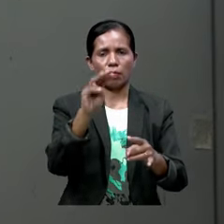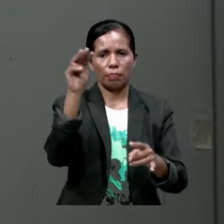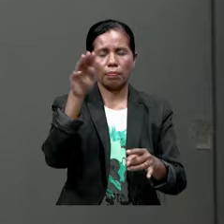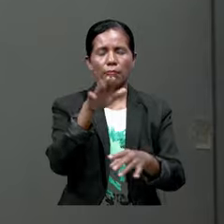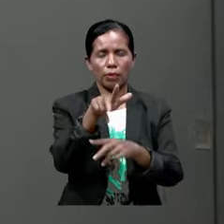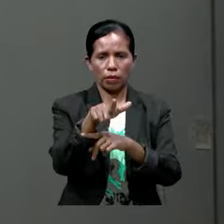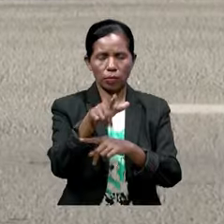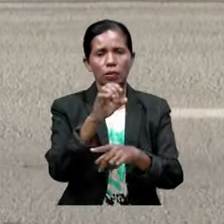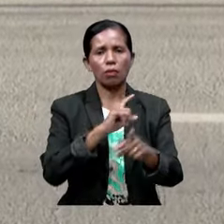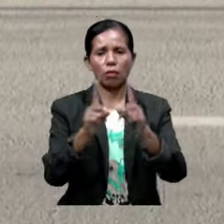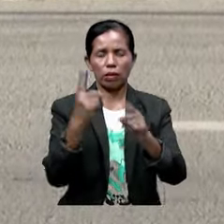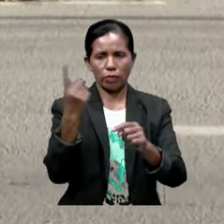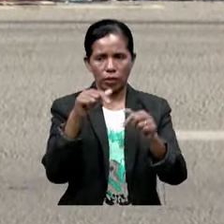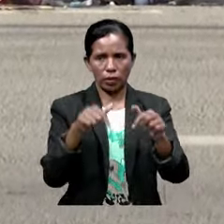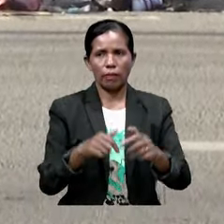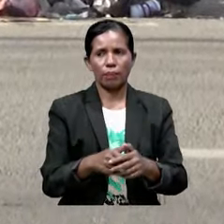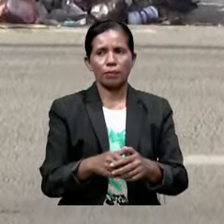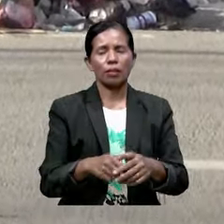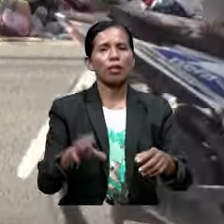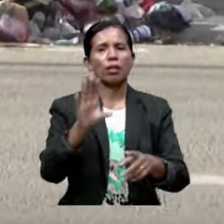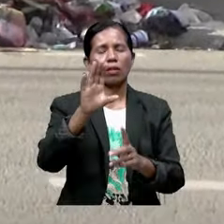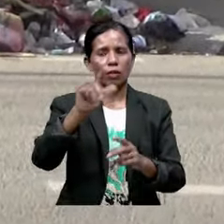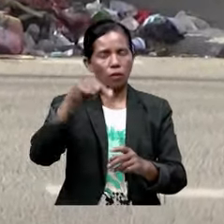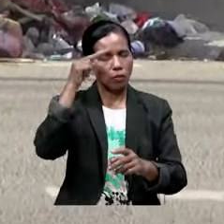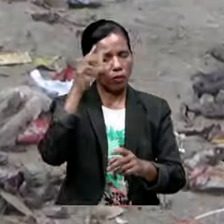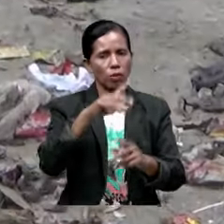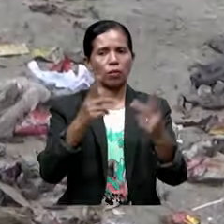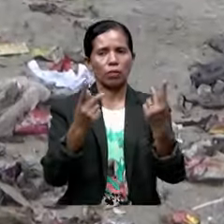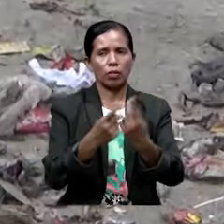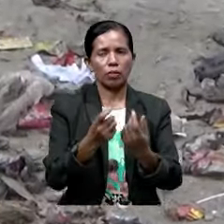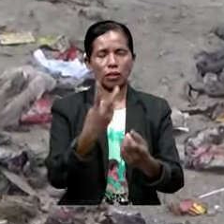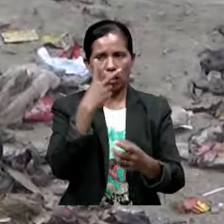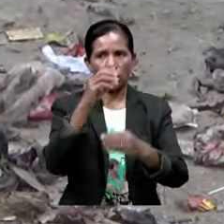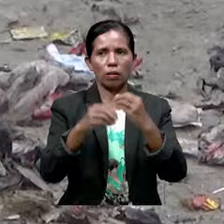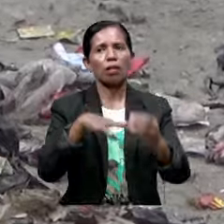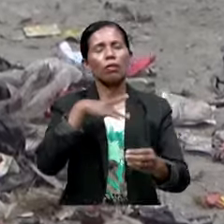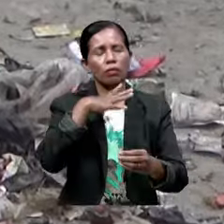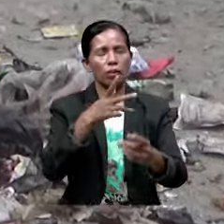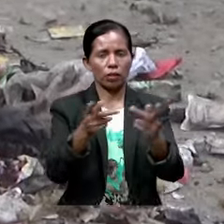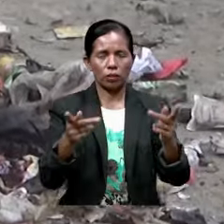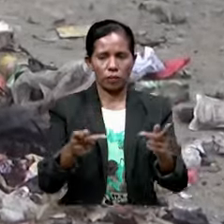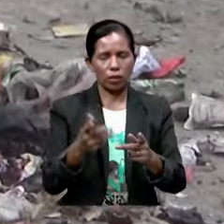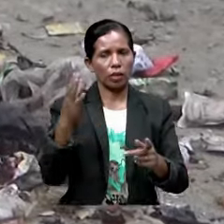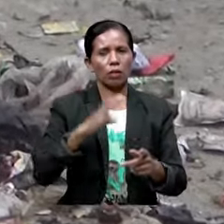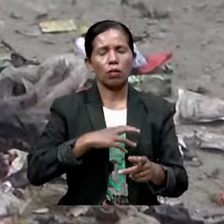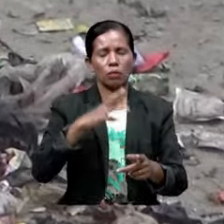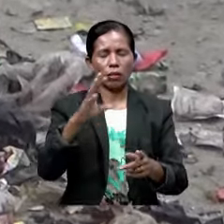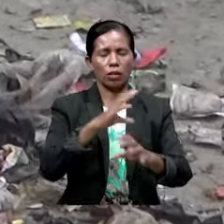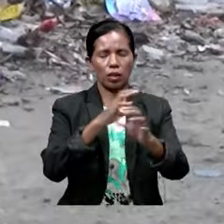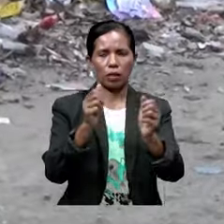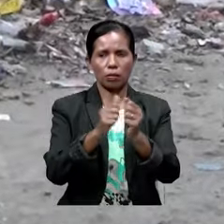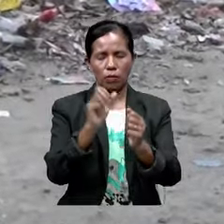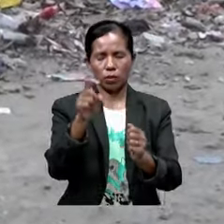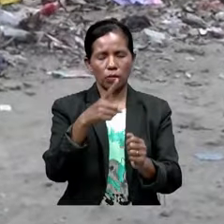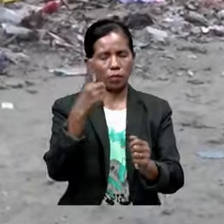para confirma idan. Tuir kontrato governo ho kompanya Gesa se halo gestaun balisu iha area suku Komoronien ho kamioneta sanun resingida